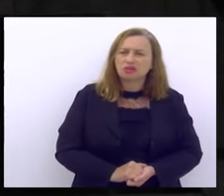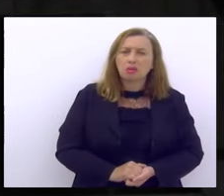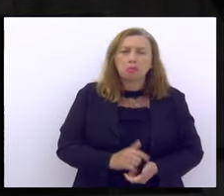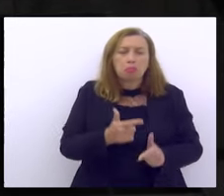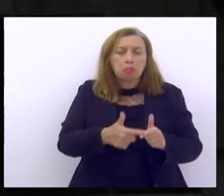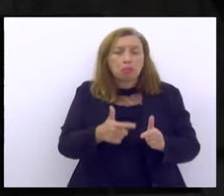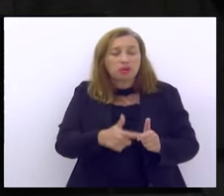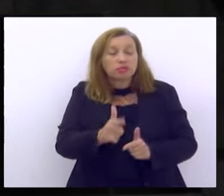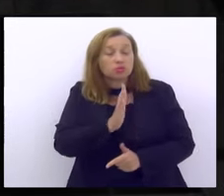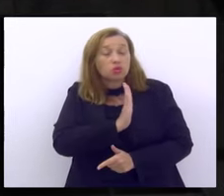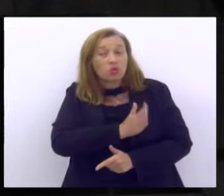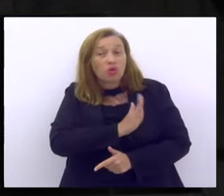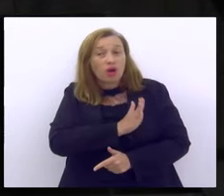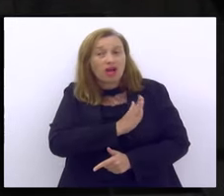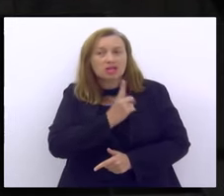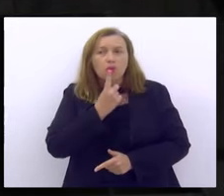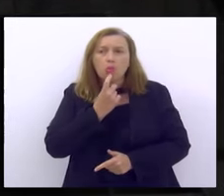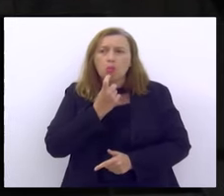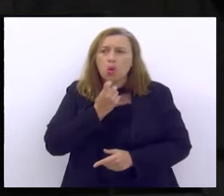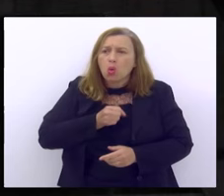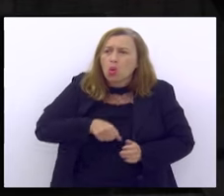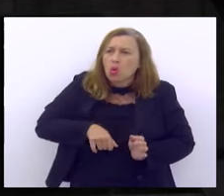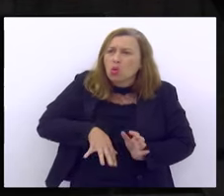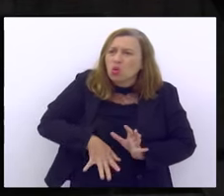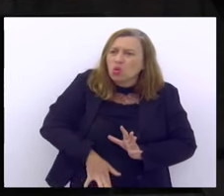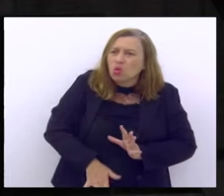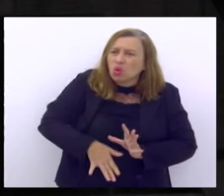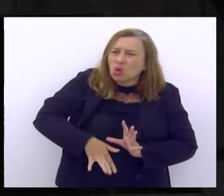cardiopata, com hemorragia,